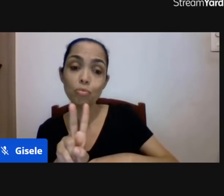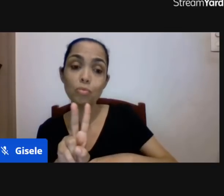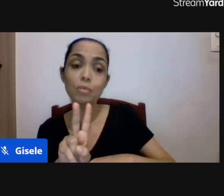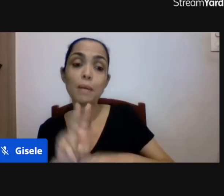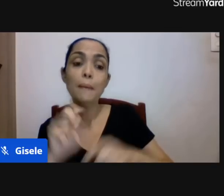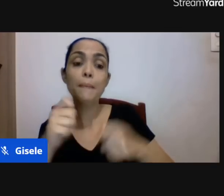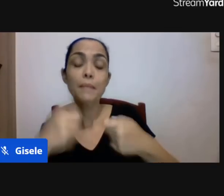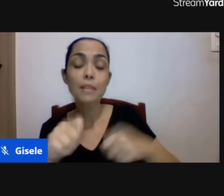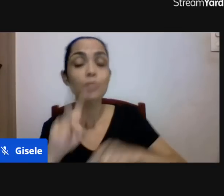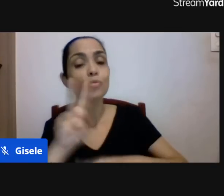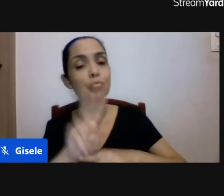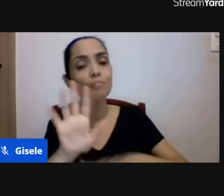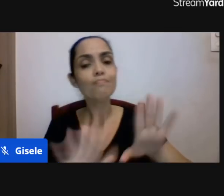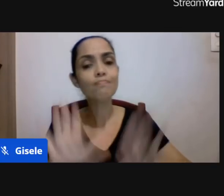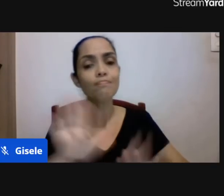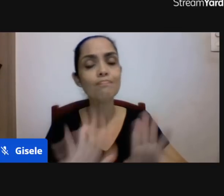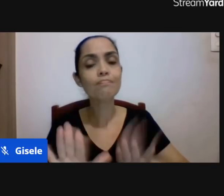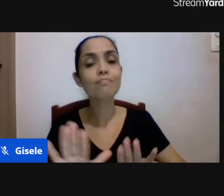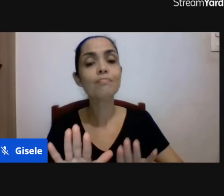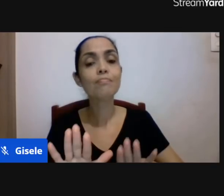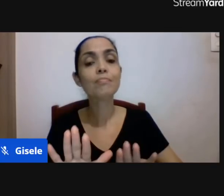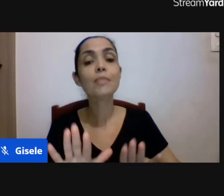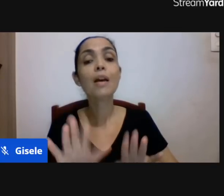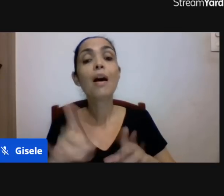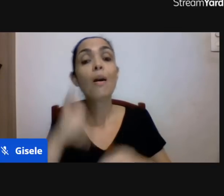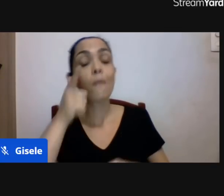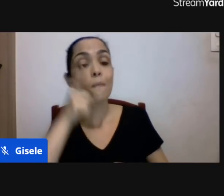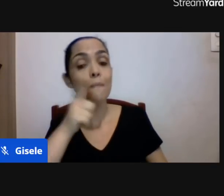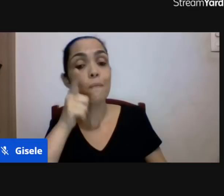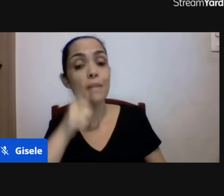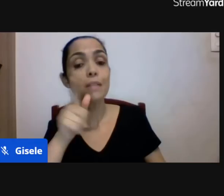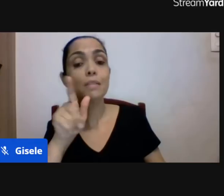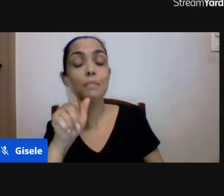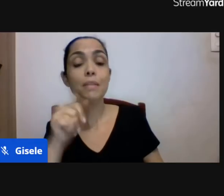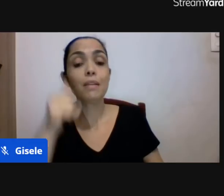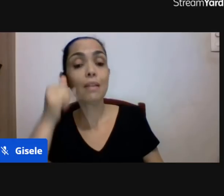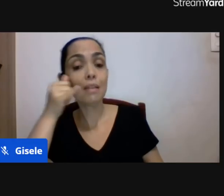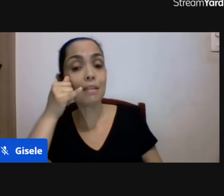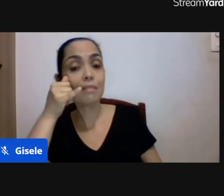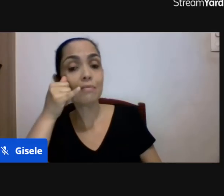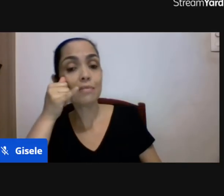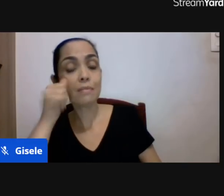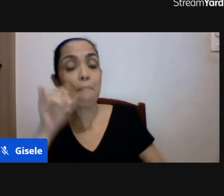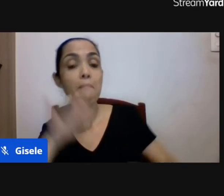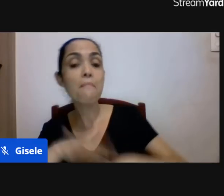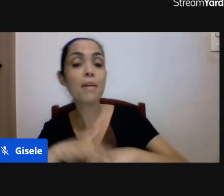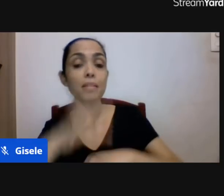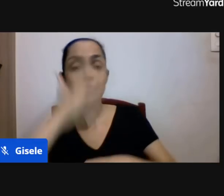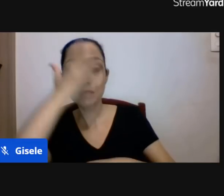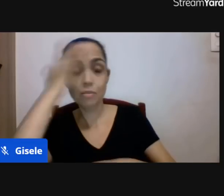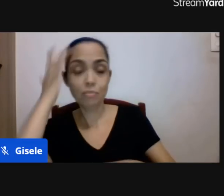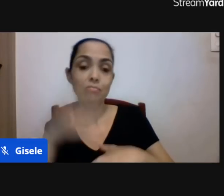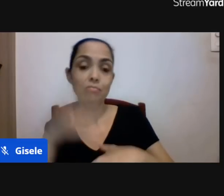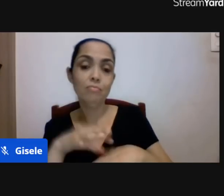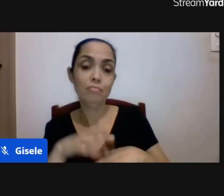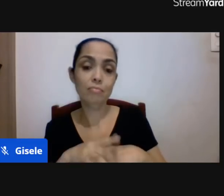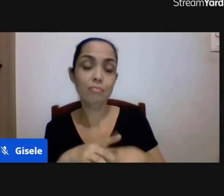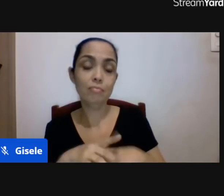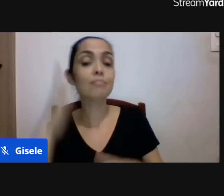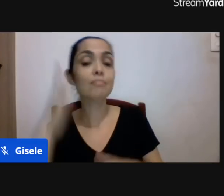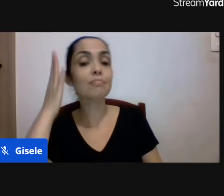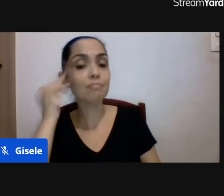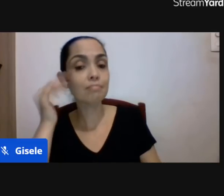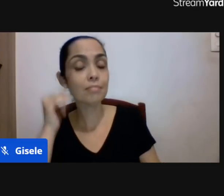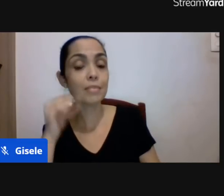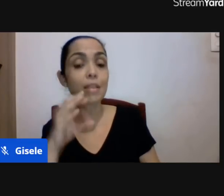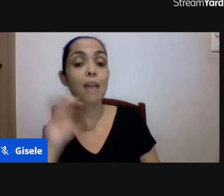barreiras, as barreiras elas vão diminuir muito o risco, tá? É óbvio, existe, a chance não é nula, ainda